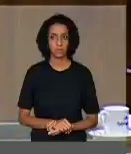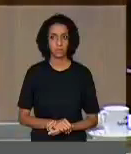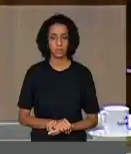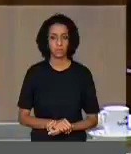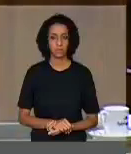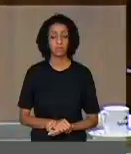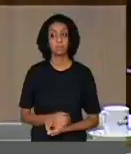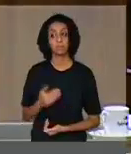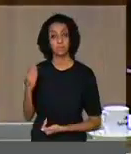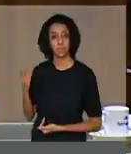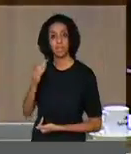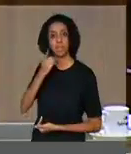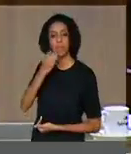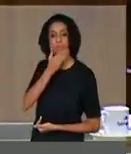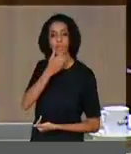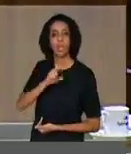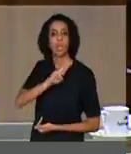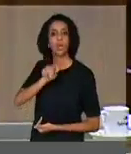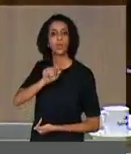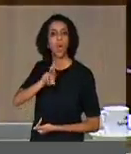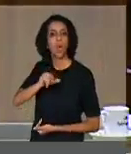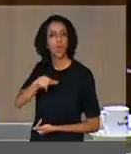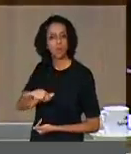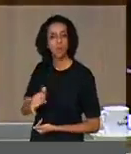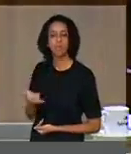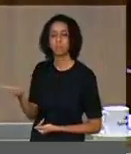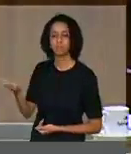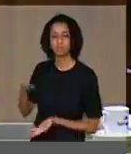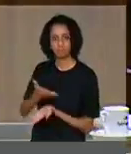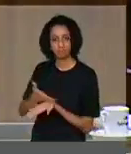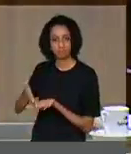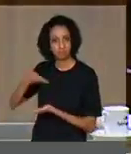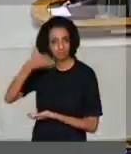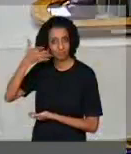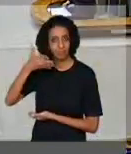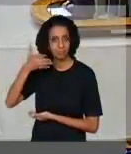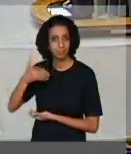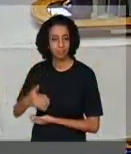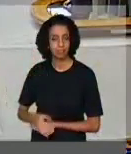Então, ao deputado Raul, para que ele possa usar as palavras.